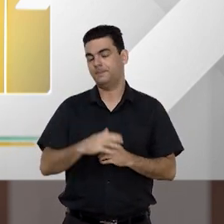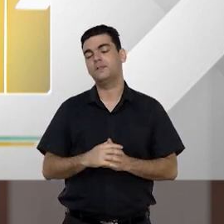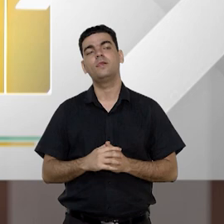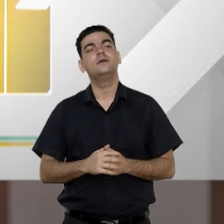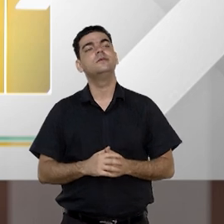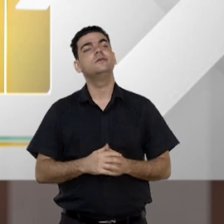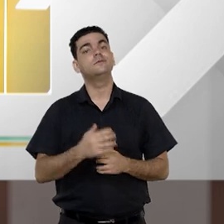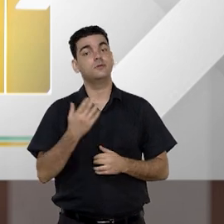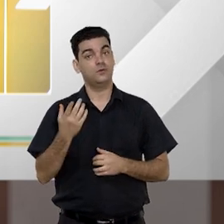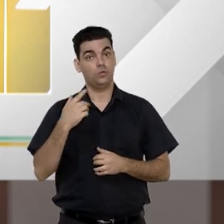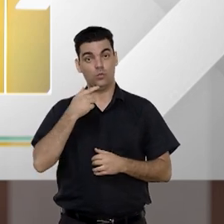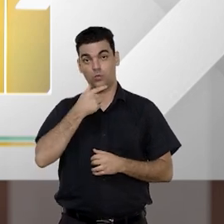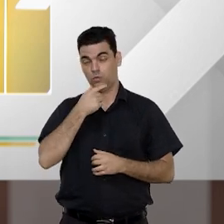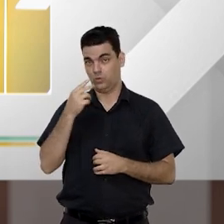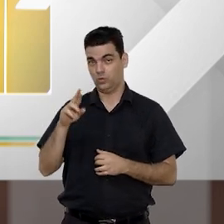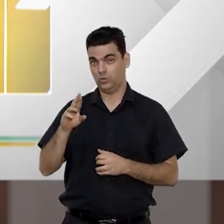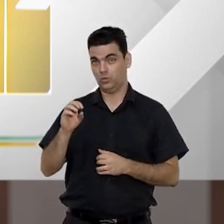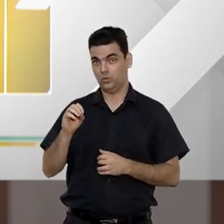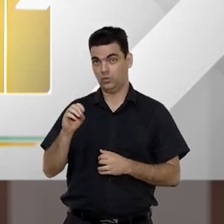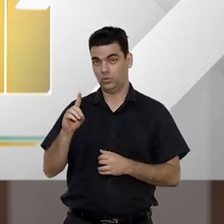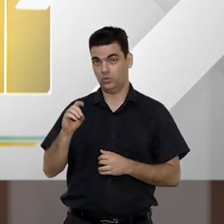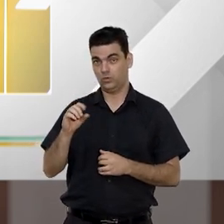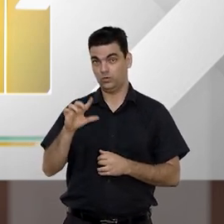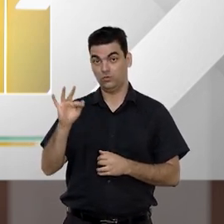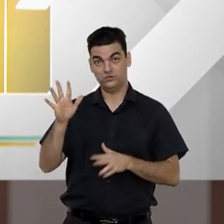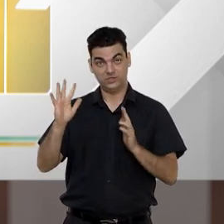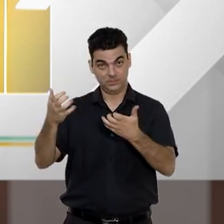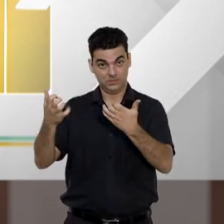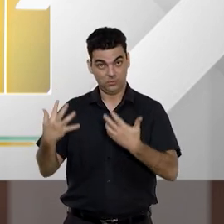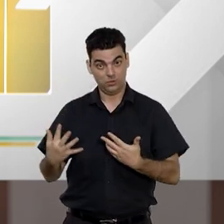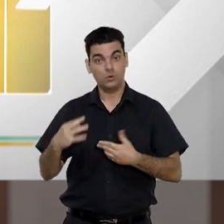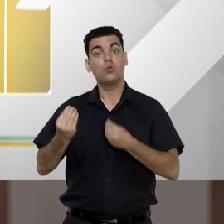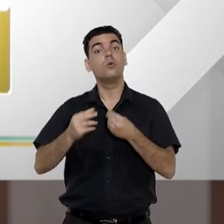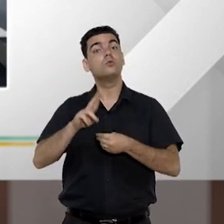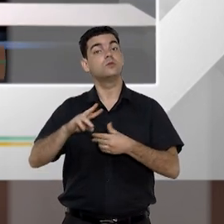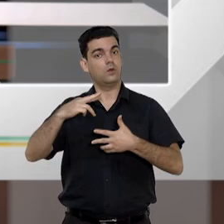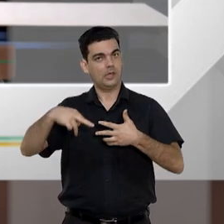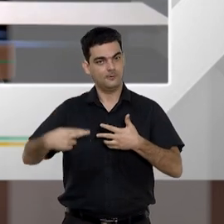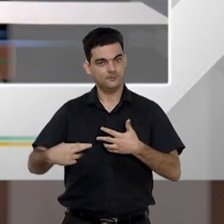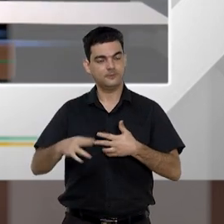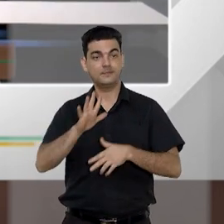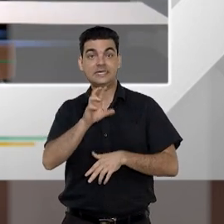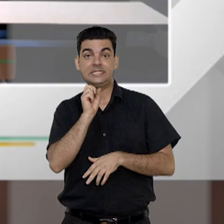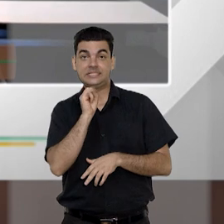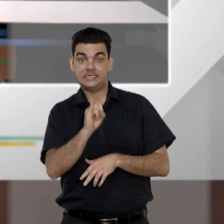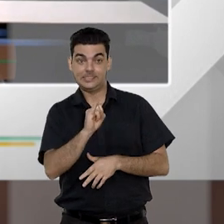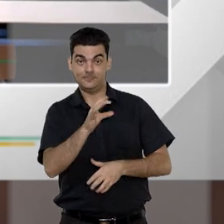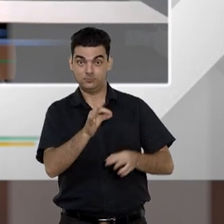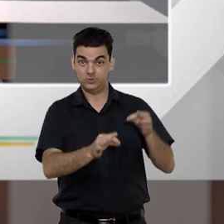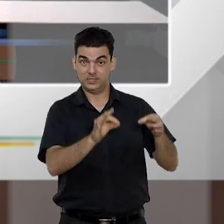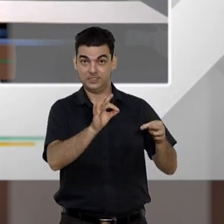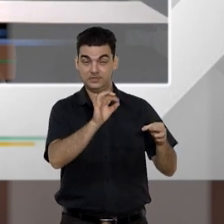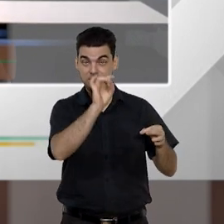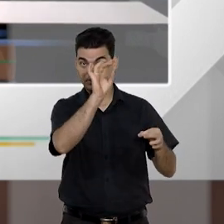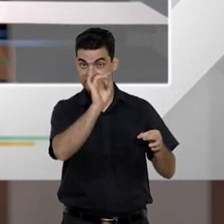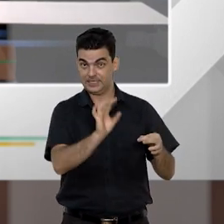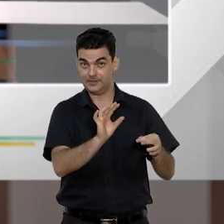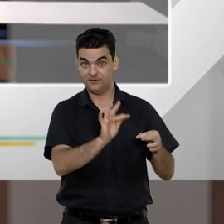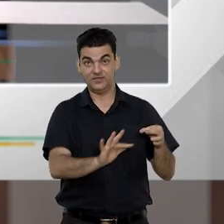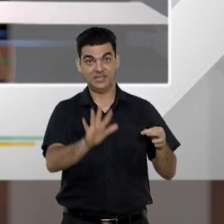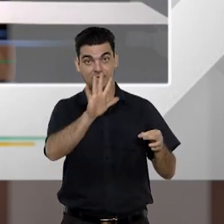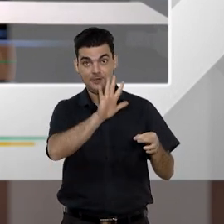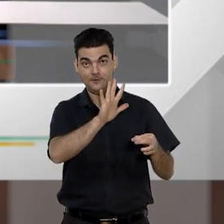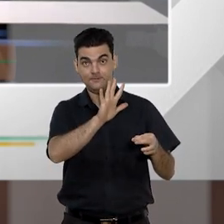Então, complementando agora o que o doutor Rodolfo falou, né, porque não é cabível o recurso especial, quando os